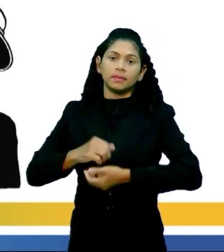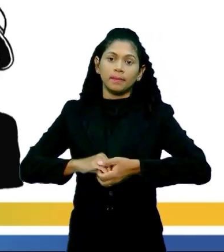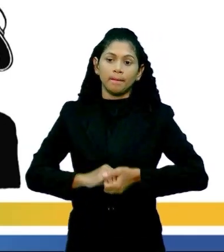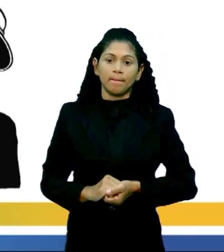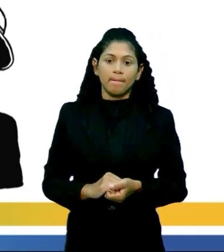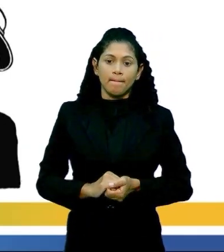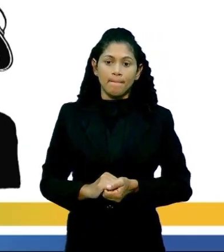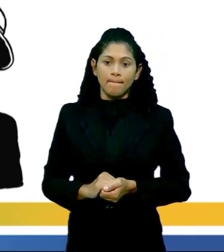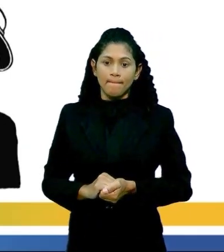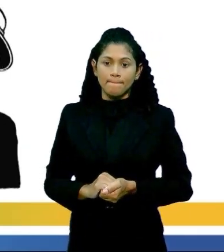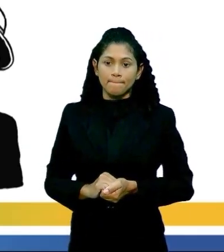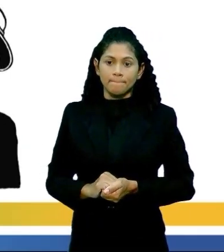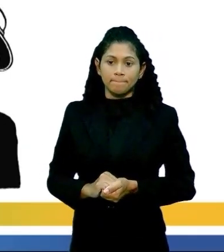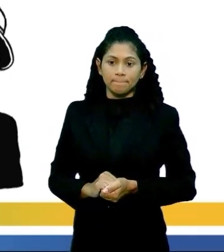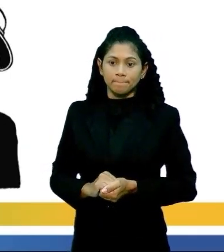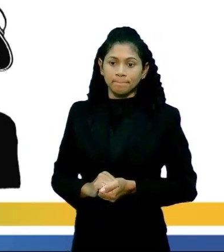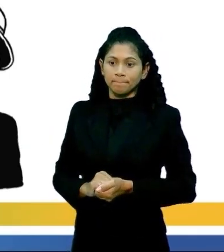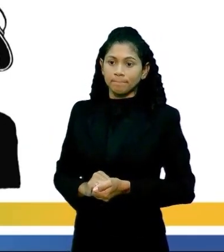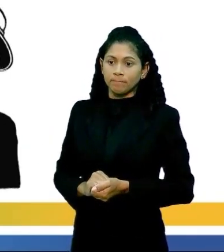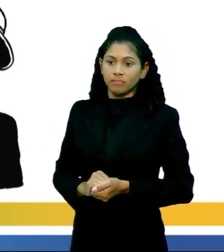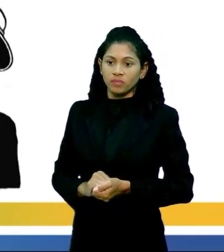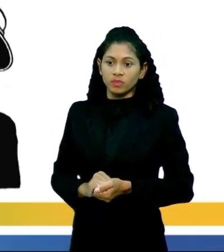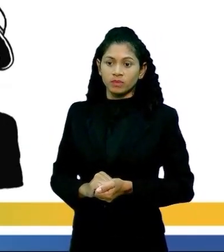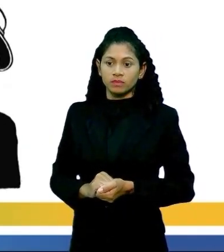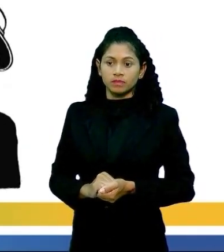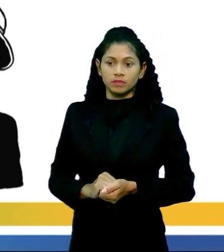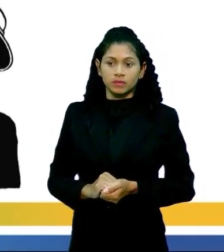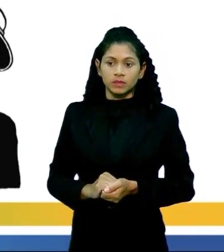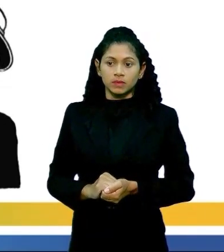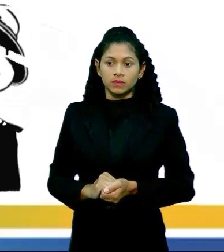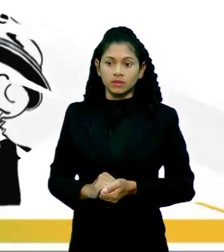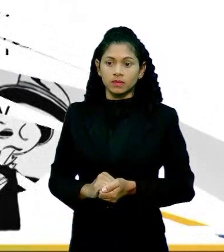como um todo. Então, essa é a nossa resposta correta.